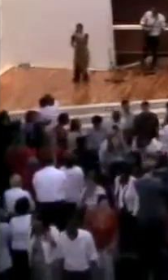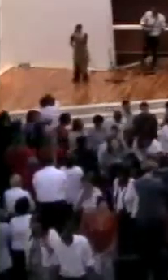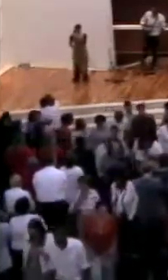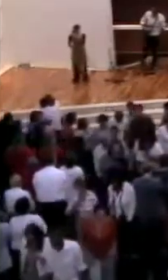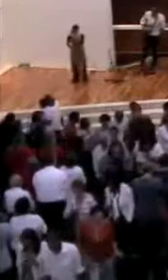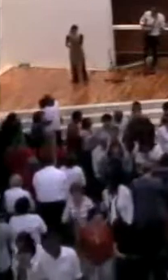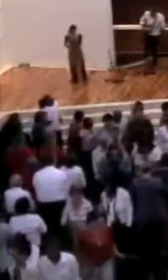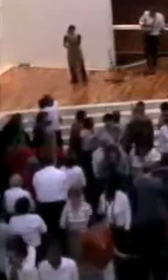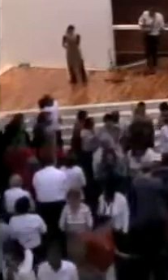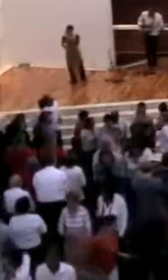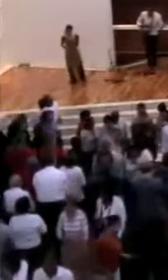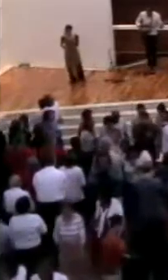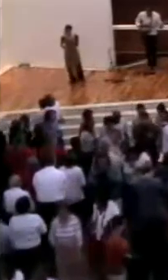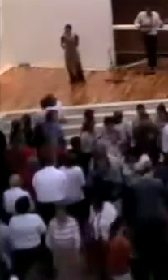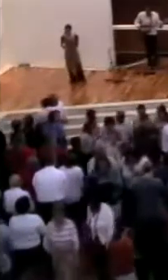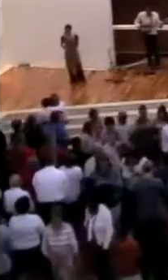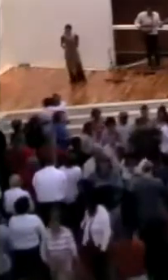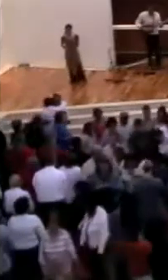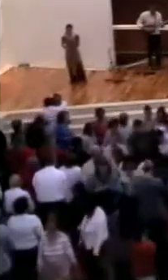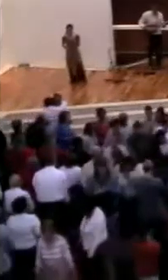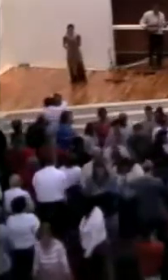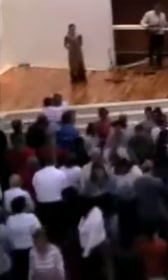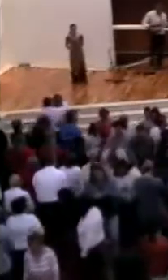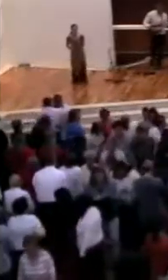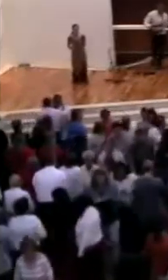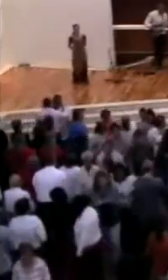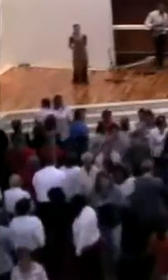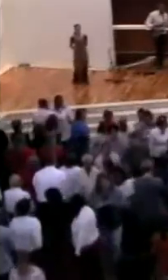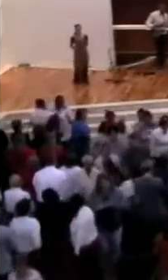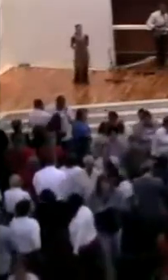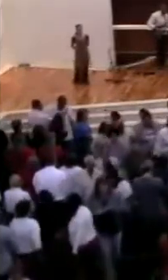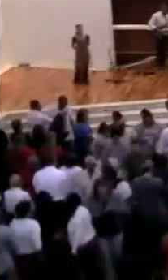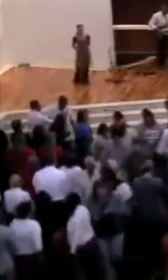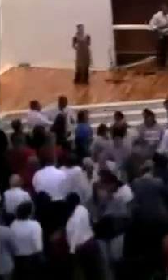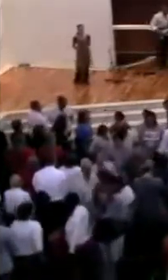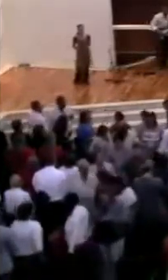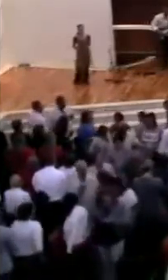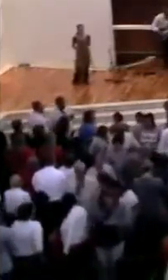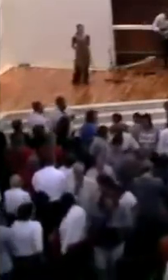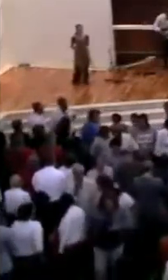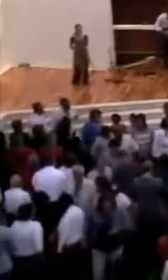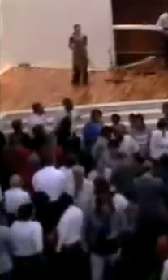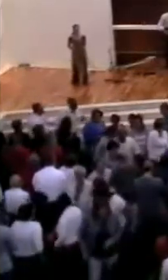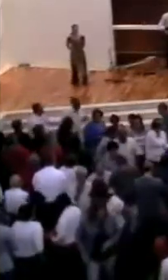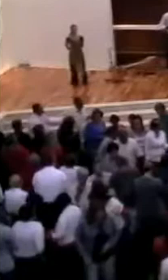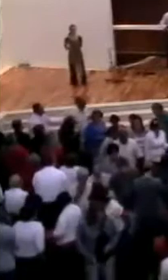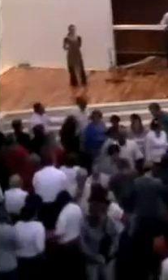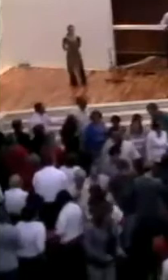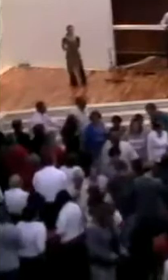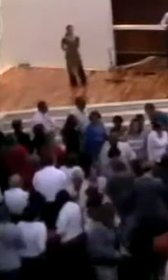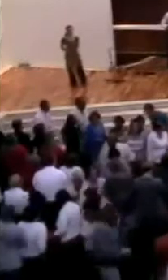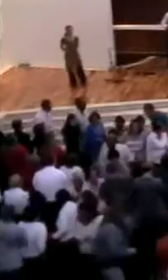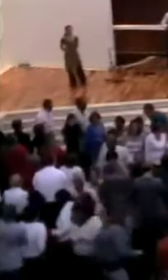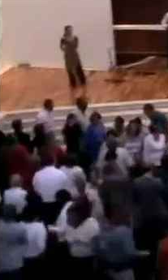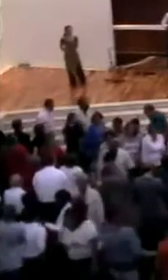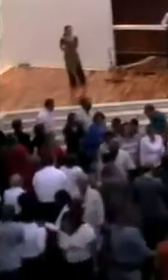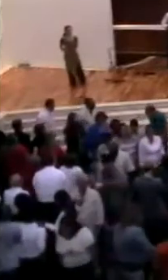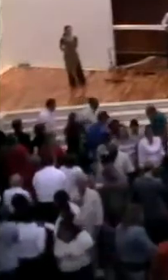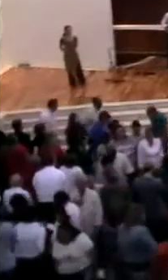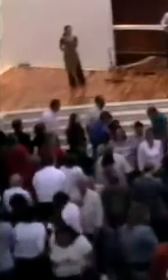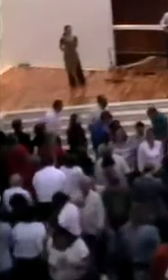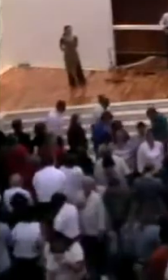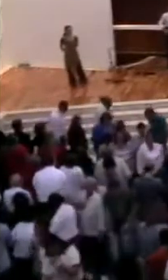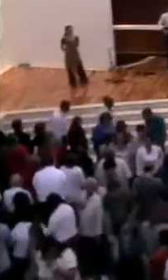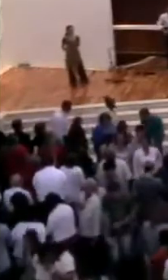enquanto orávamos aqui pelos irmãos. Deus falou no meu coração, eu não tenho receio nenhum de falar, nem medo nenhum de